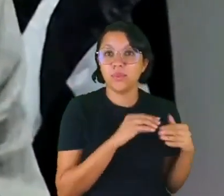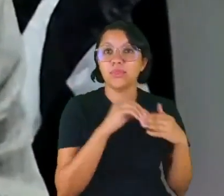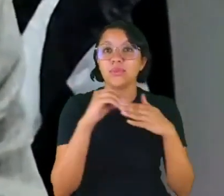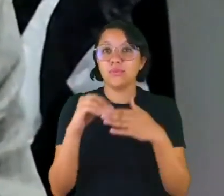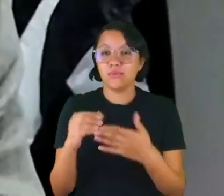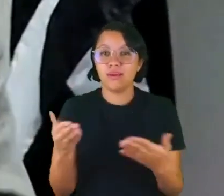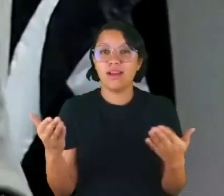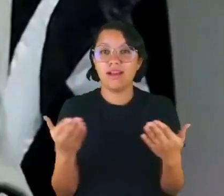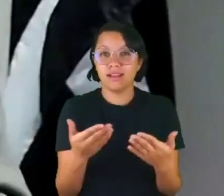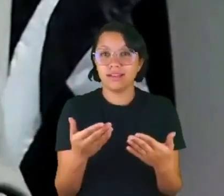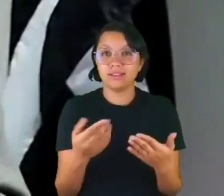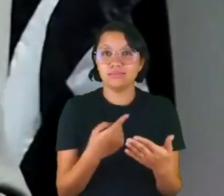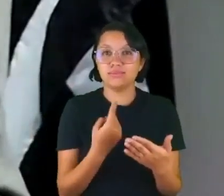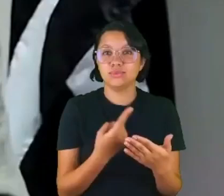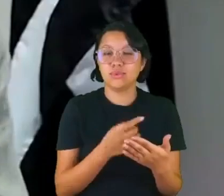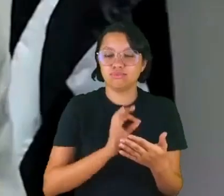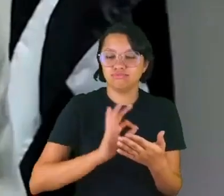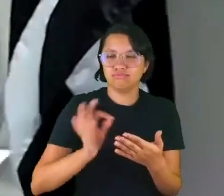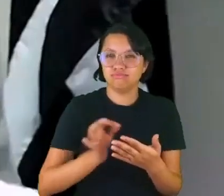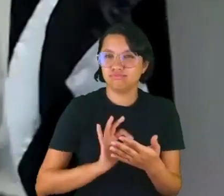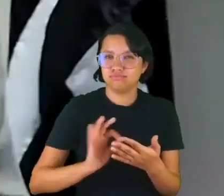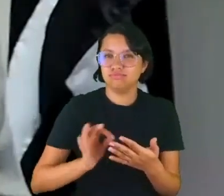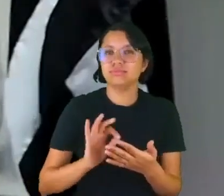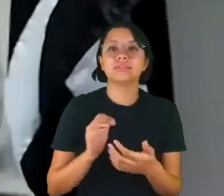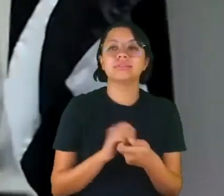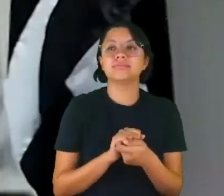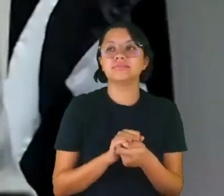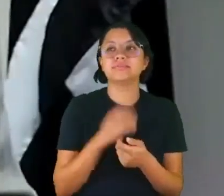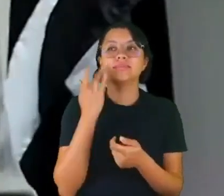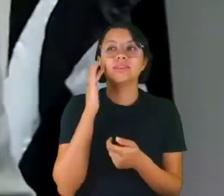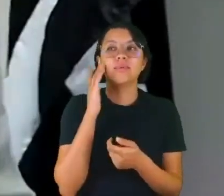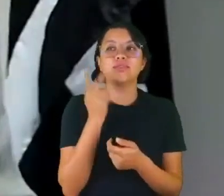demais, passei do tempo.